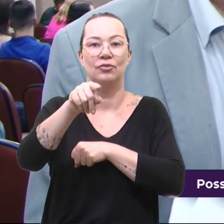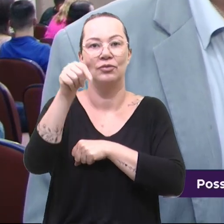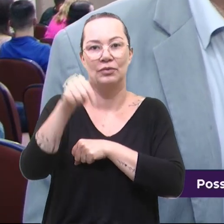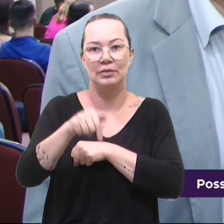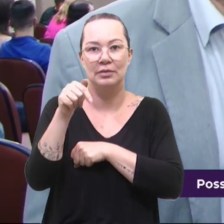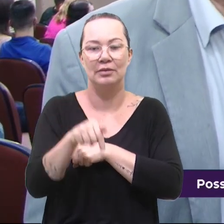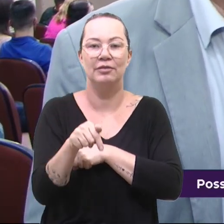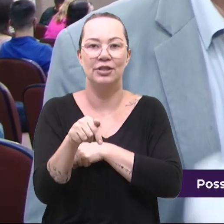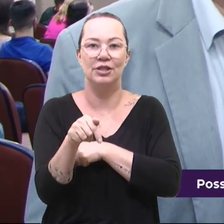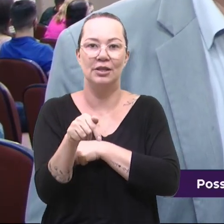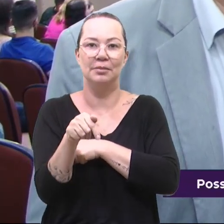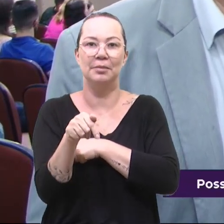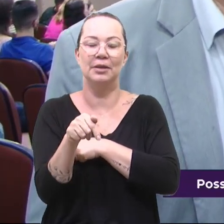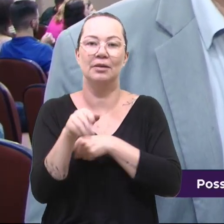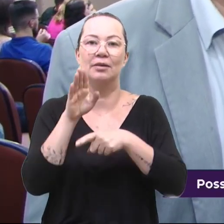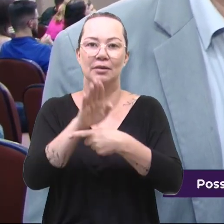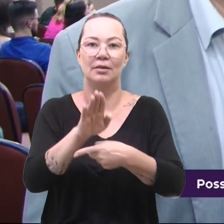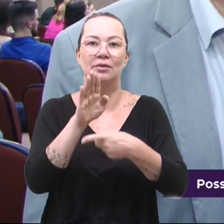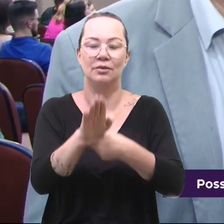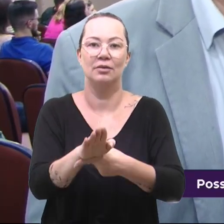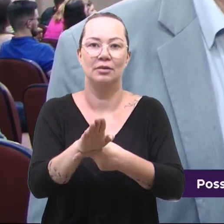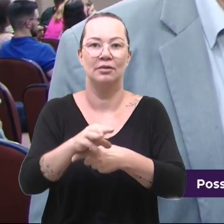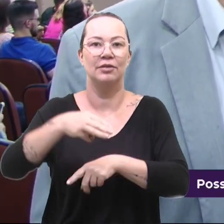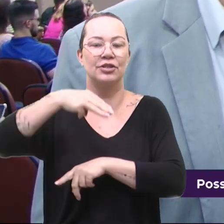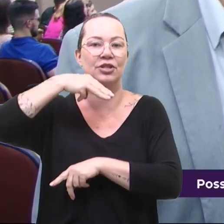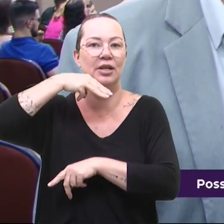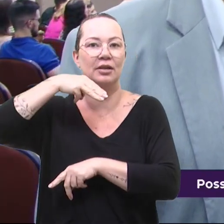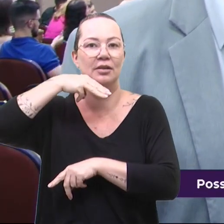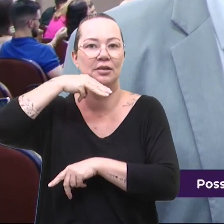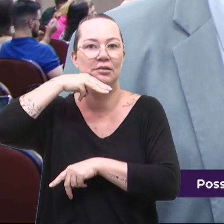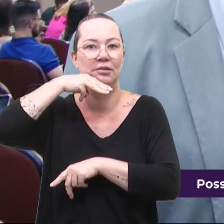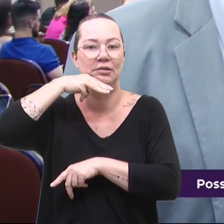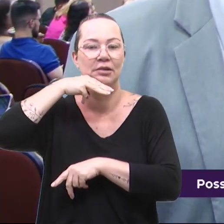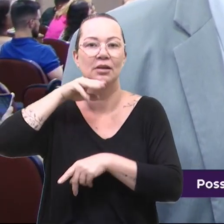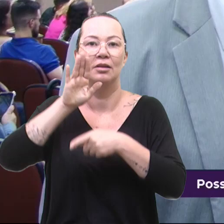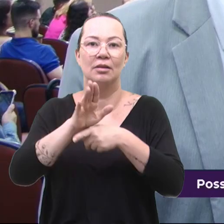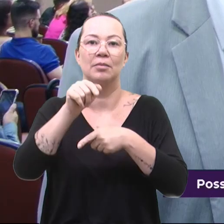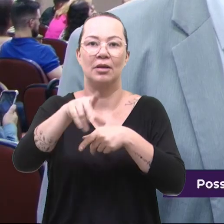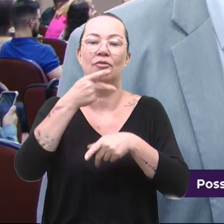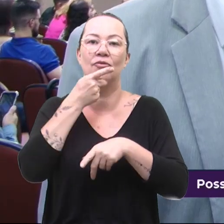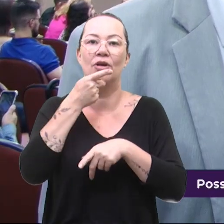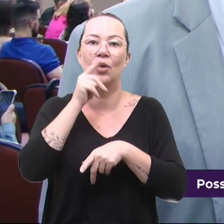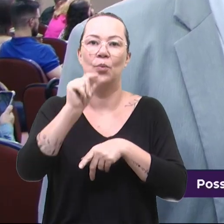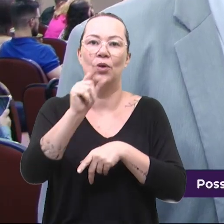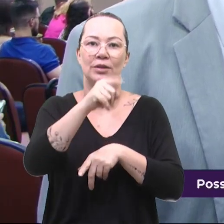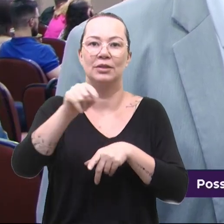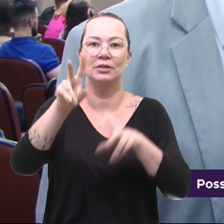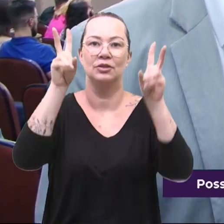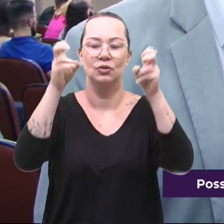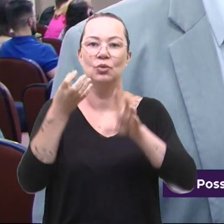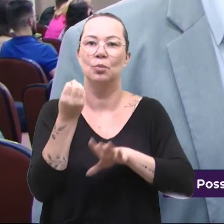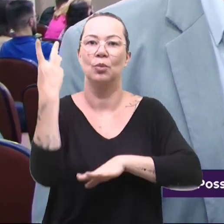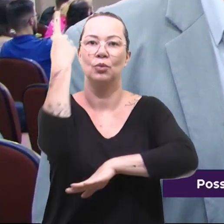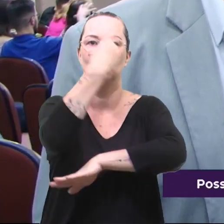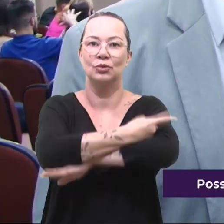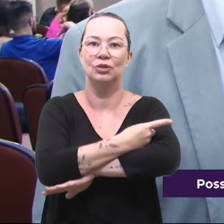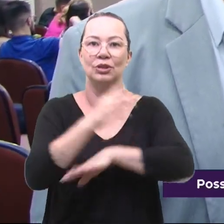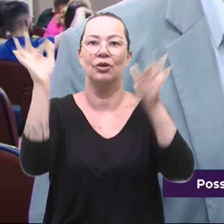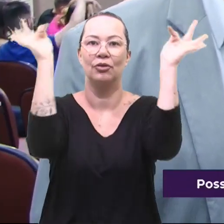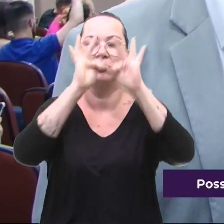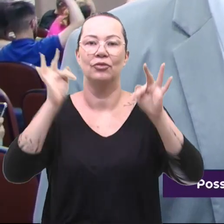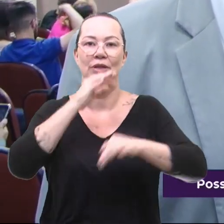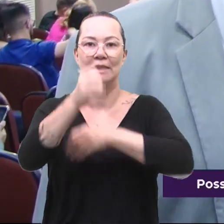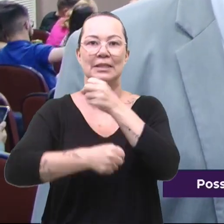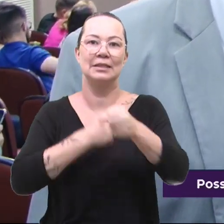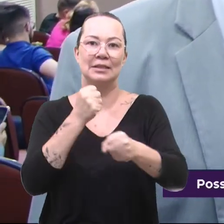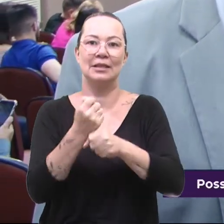para inclusive auxiliar a Marisol Santos, que também era da tua mesa. Vamos falar um pouquinho sobre isso. Bom dia e feliz ano novo. Bom dia, feliz